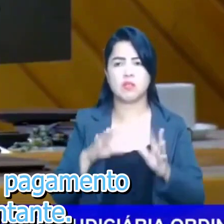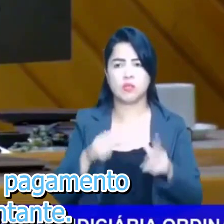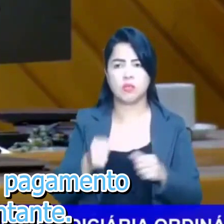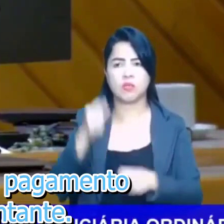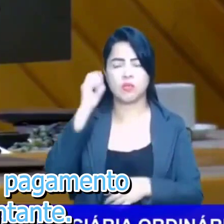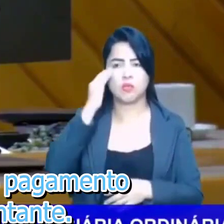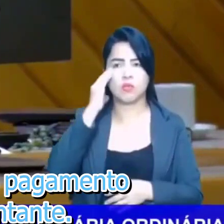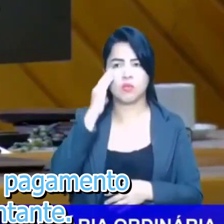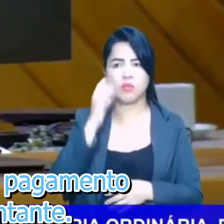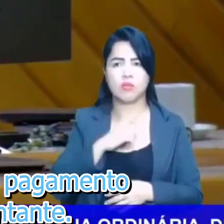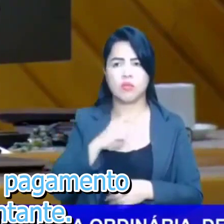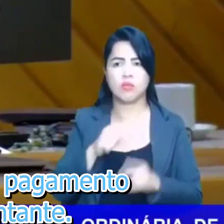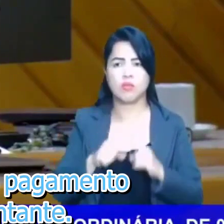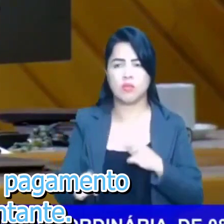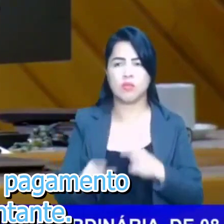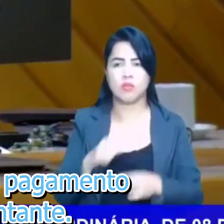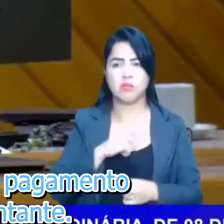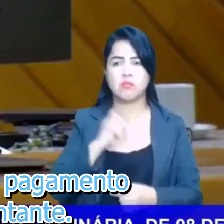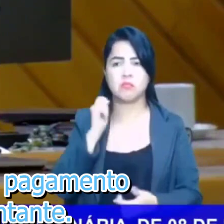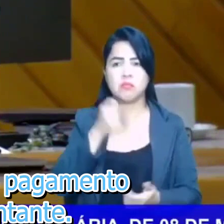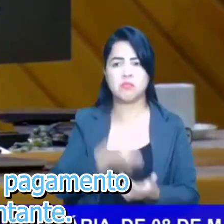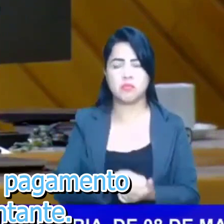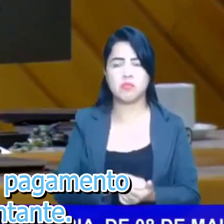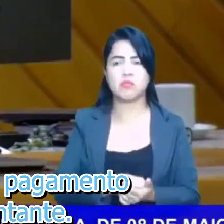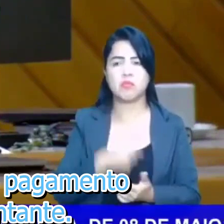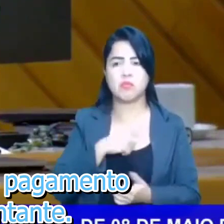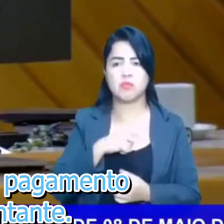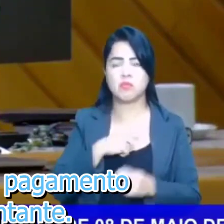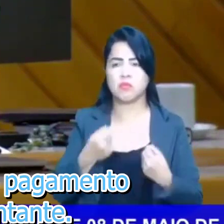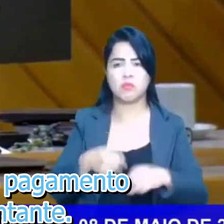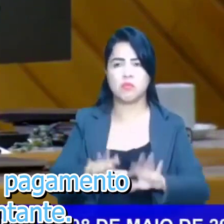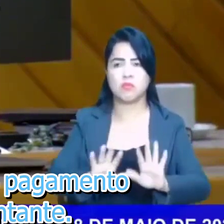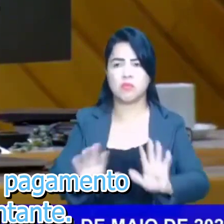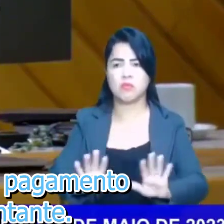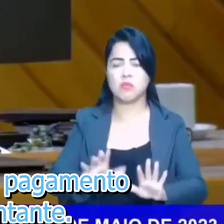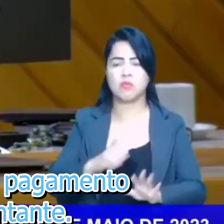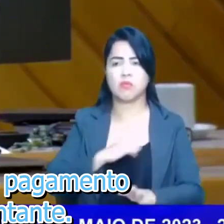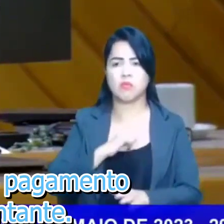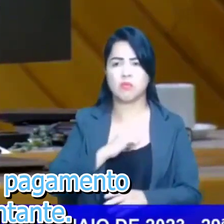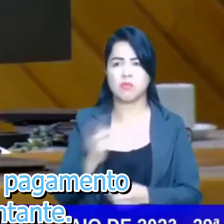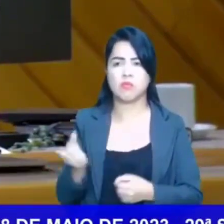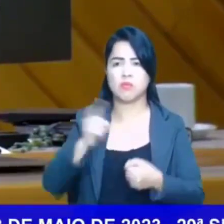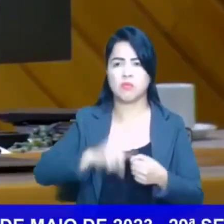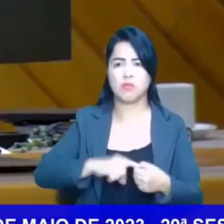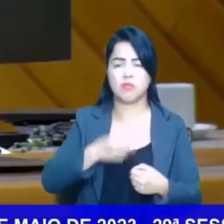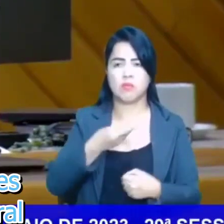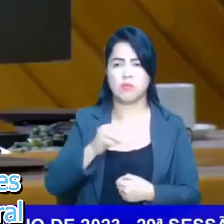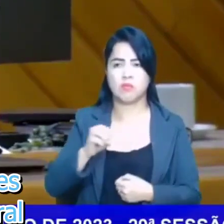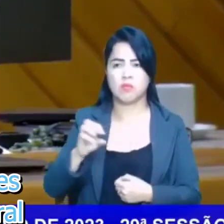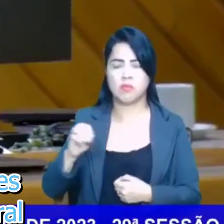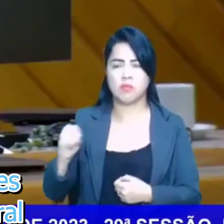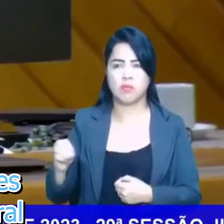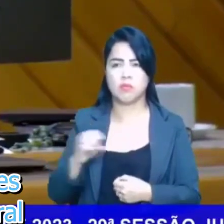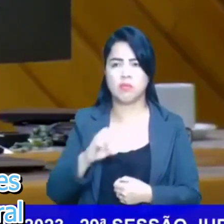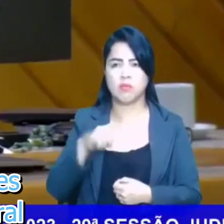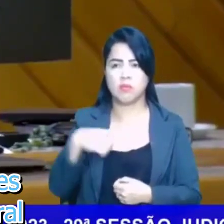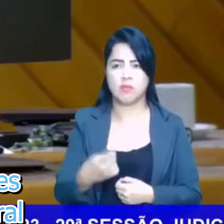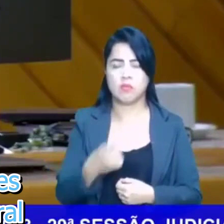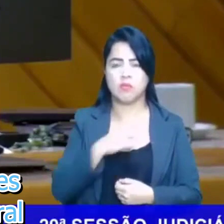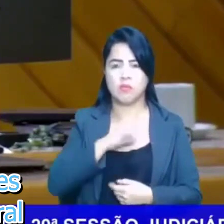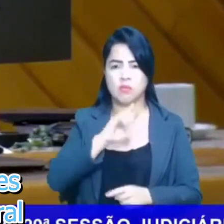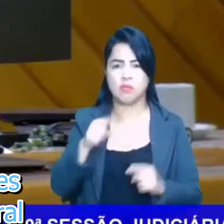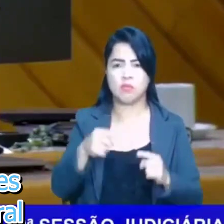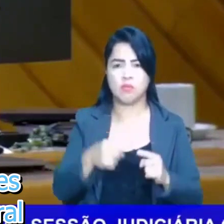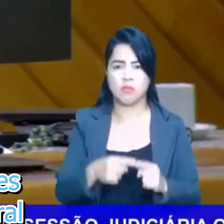entendo que resta inequívoca a comprovação do pagamento e desnecessária a determinação da restituição do montante. Ante o exposto, em consonância